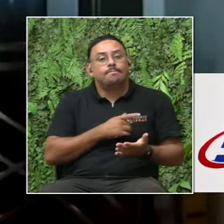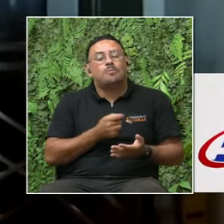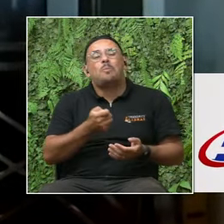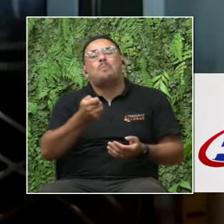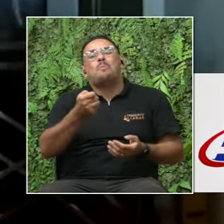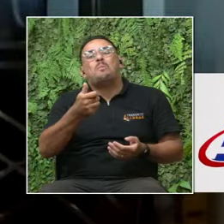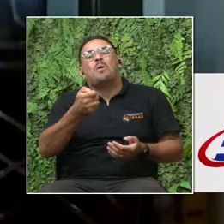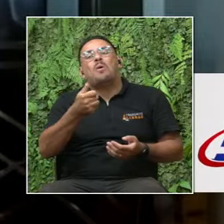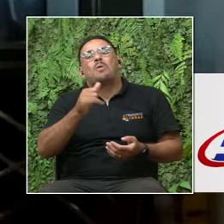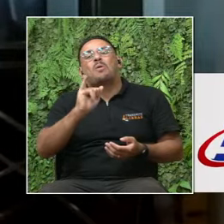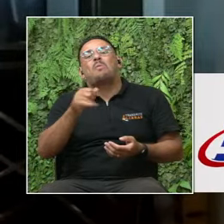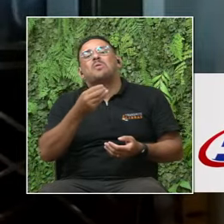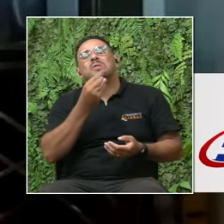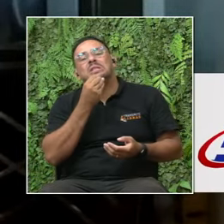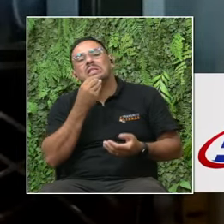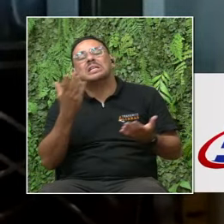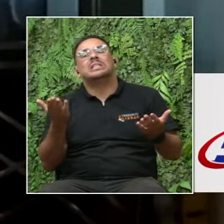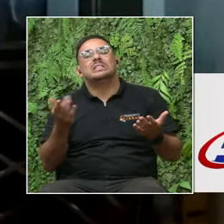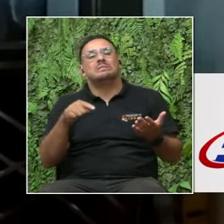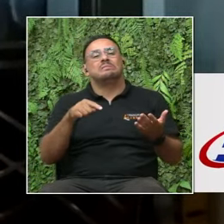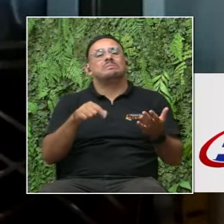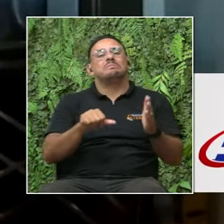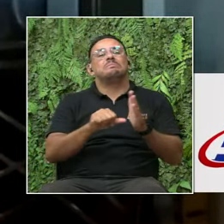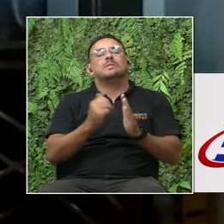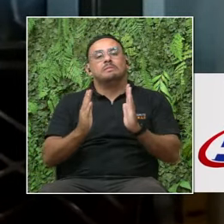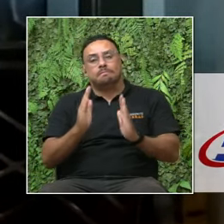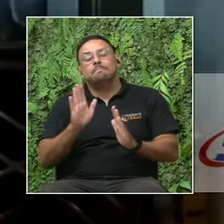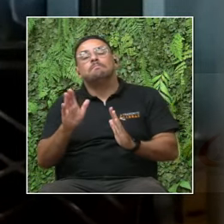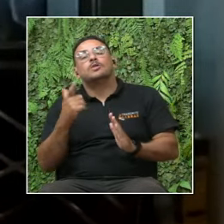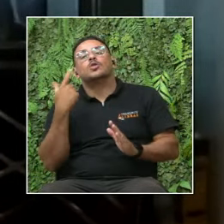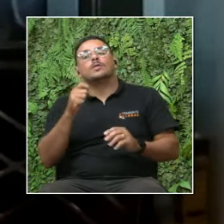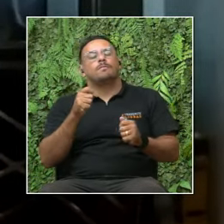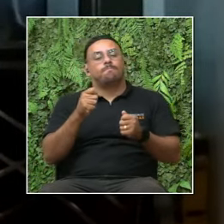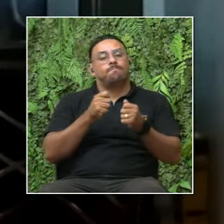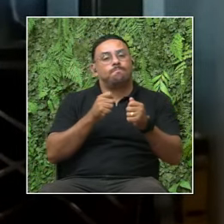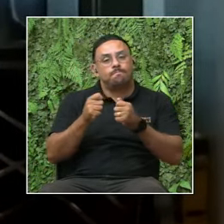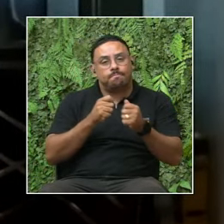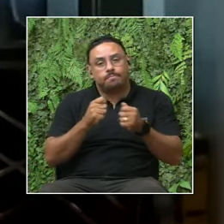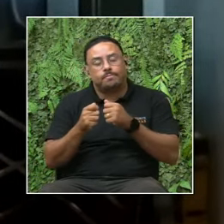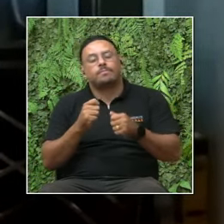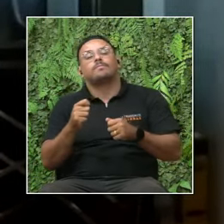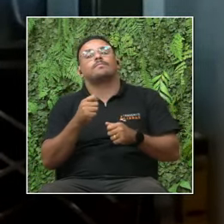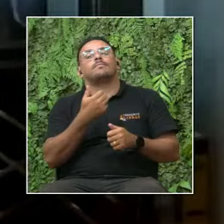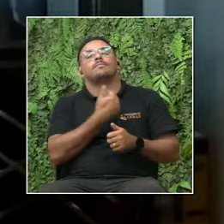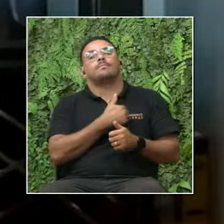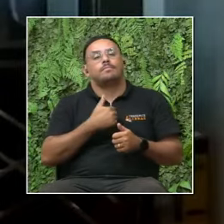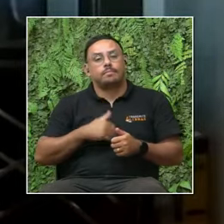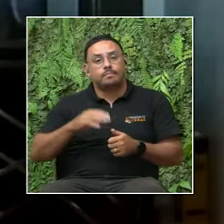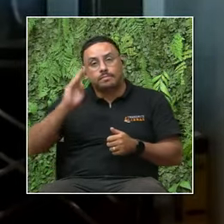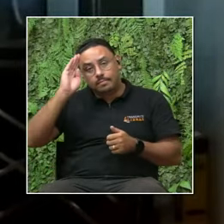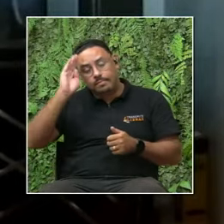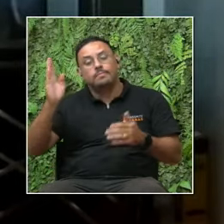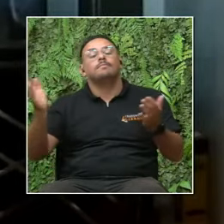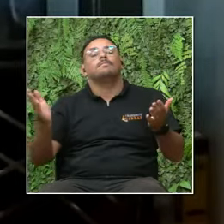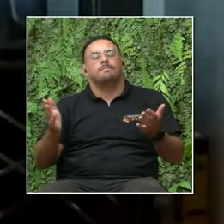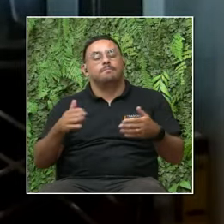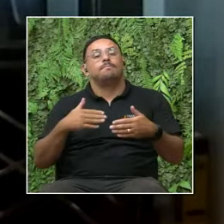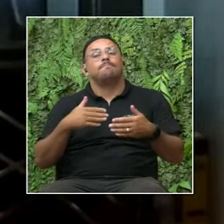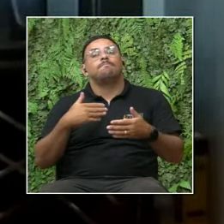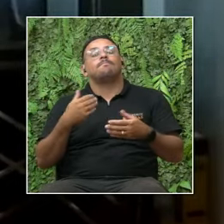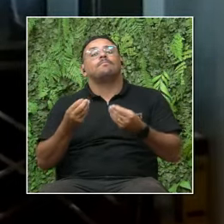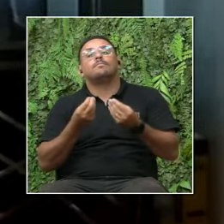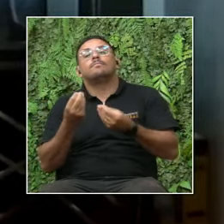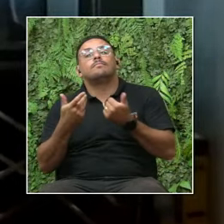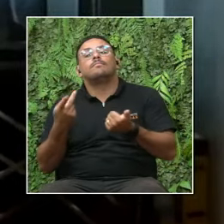oportunidades nesse primeiro tempo mas também vai controlando um poucas ações do Atlético Principalmente quando se